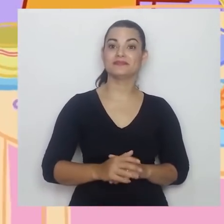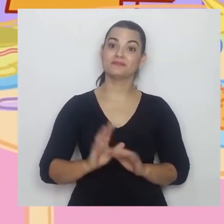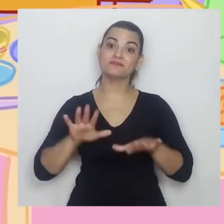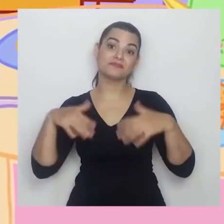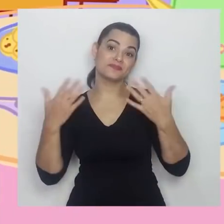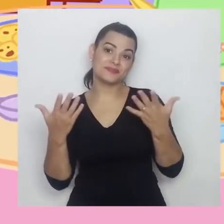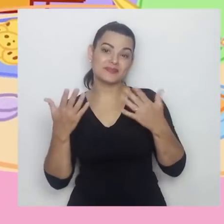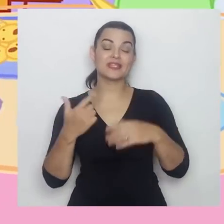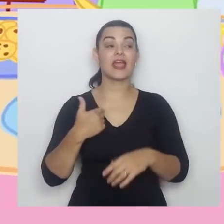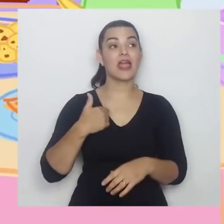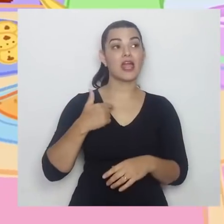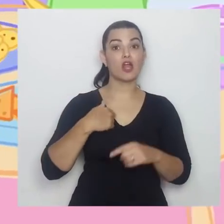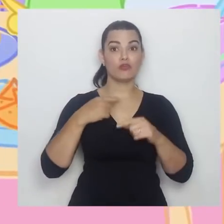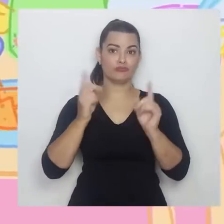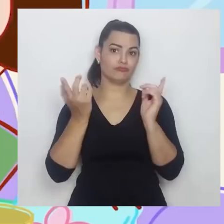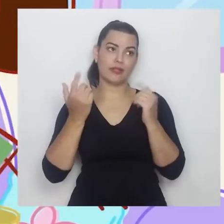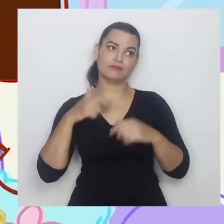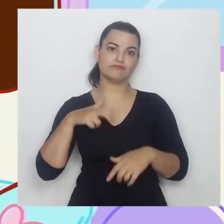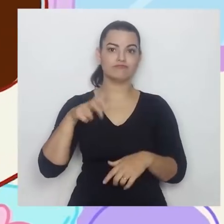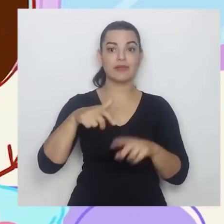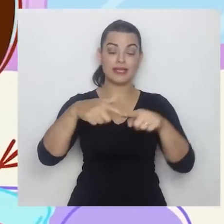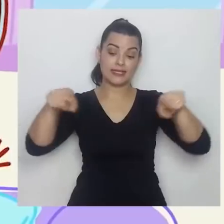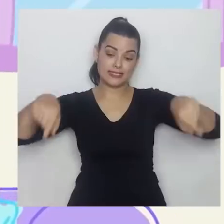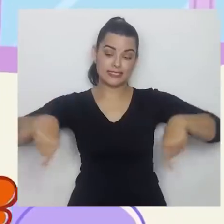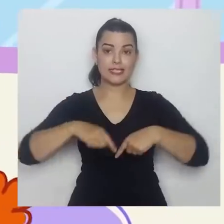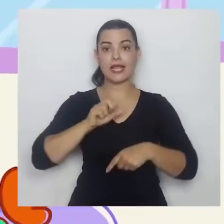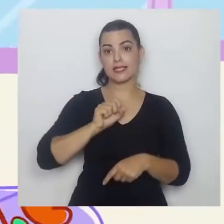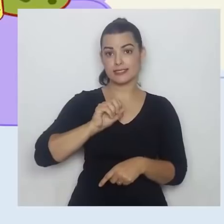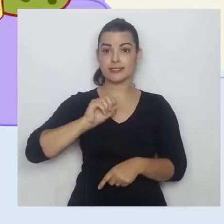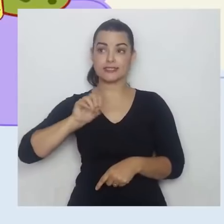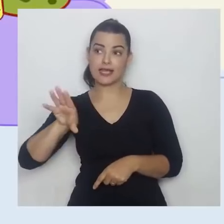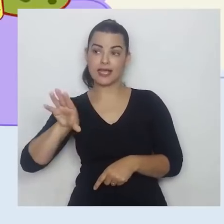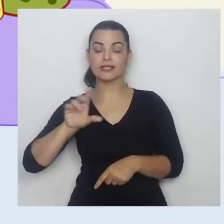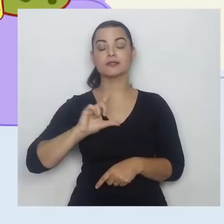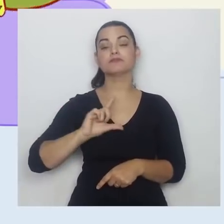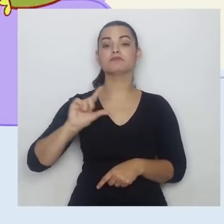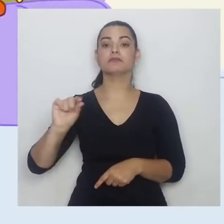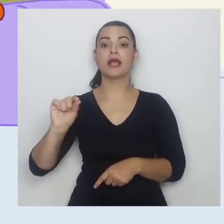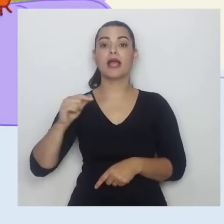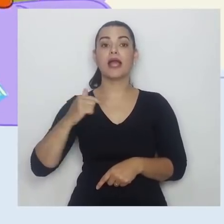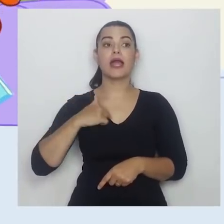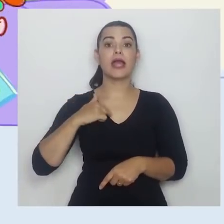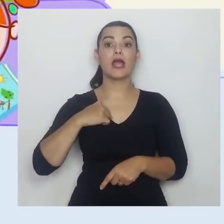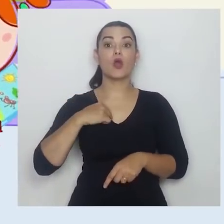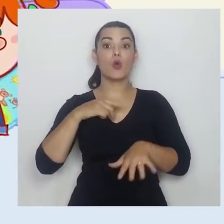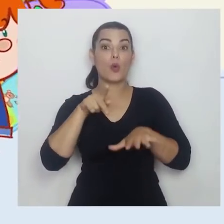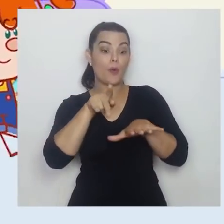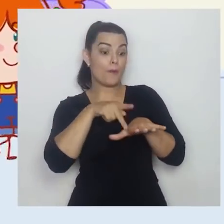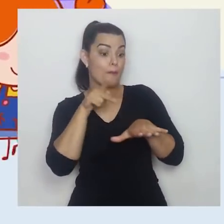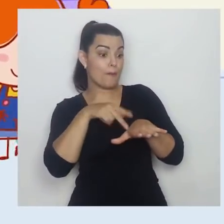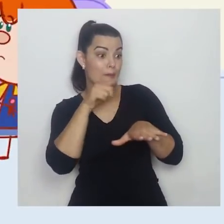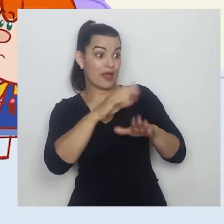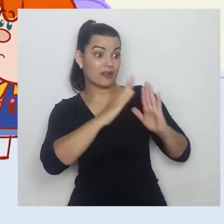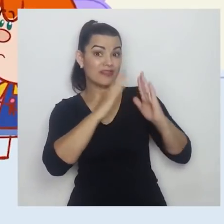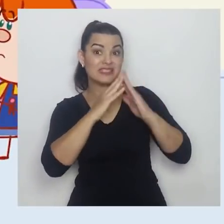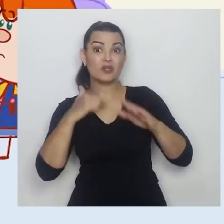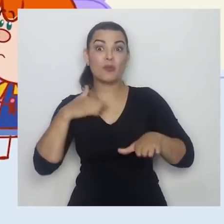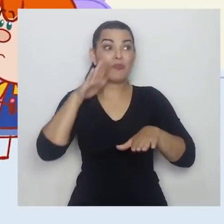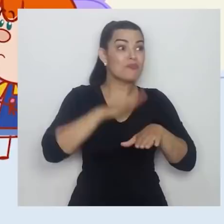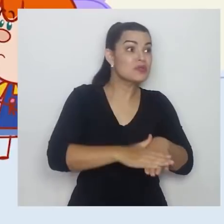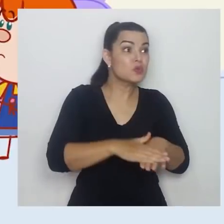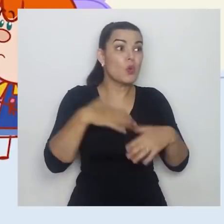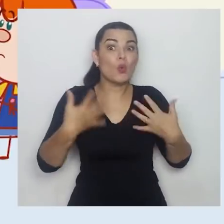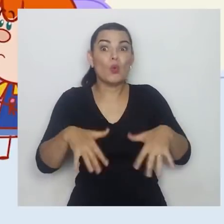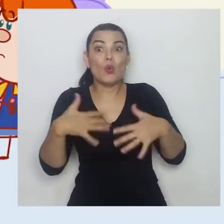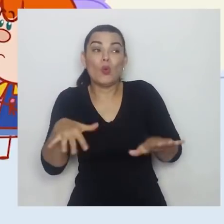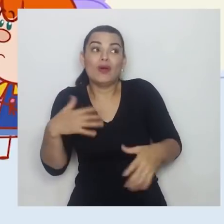Então, quando eu fui sair da sala, eu pisei sem querer no pé da Dona Neide. E a mamãe falou que eu tinha que